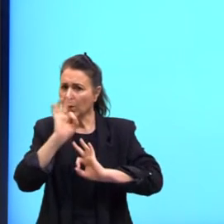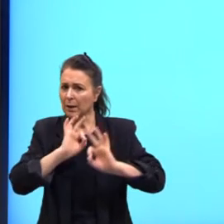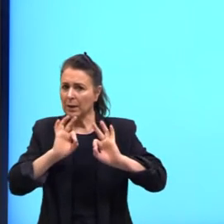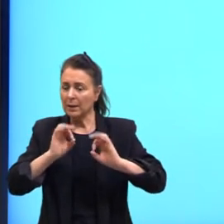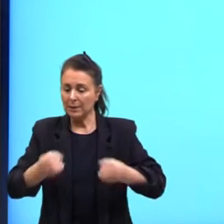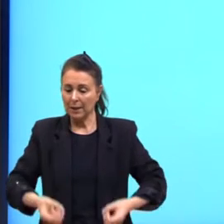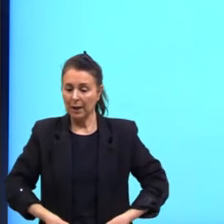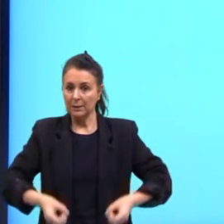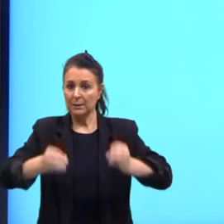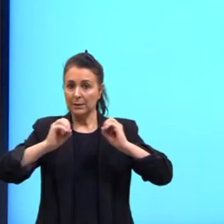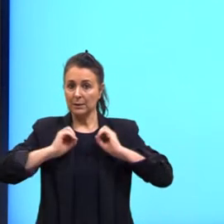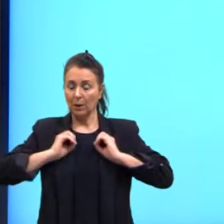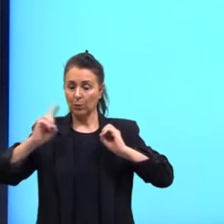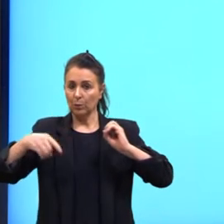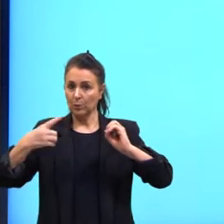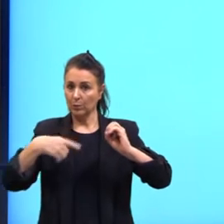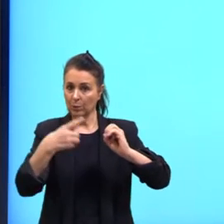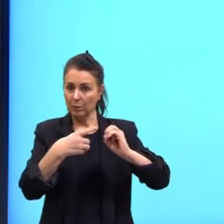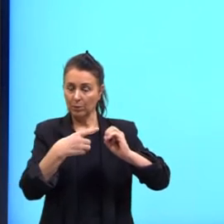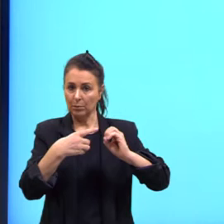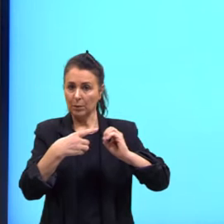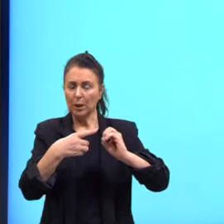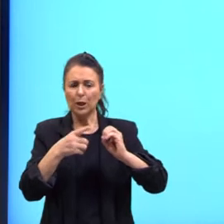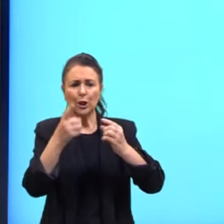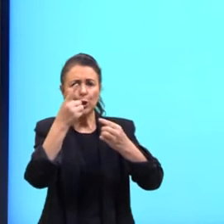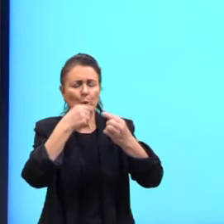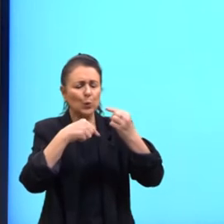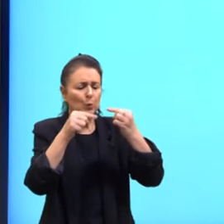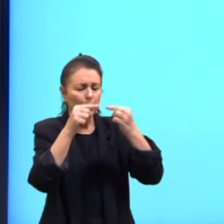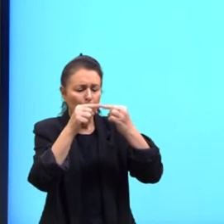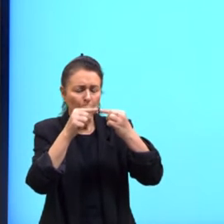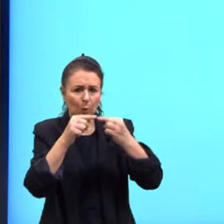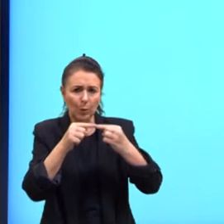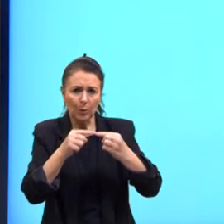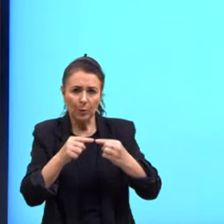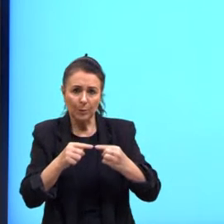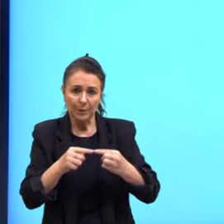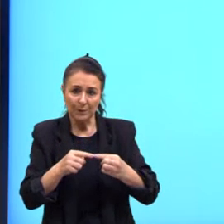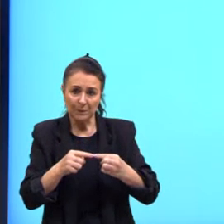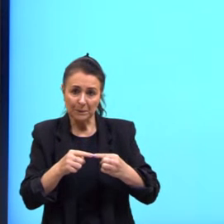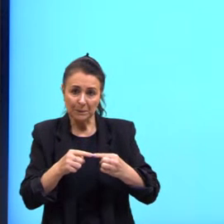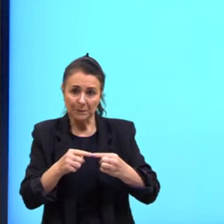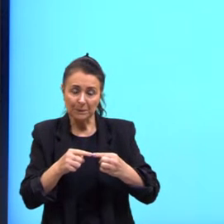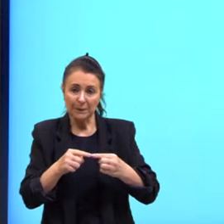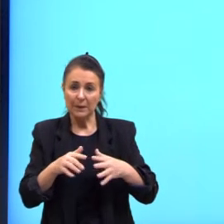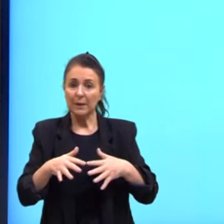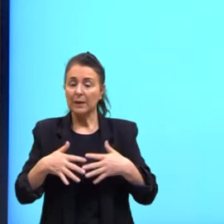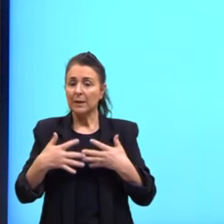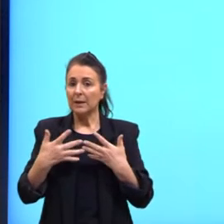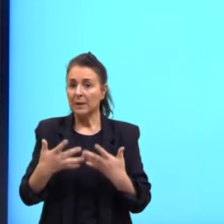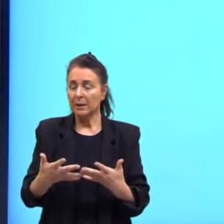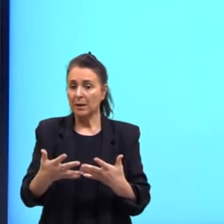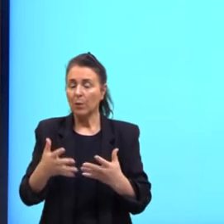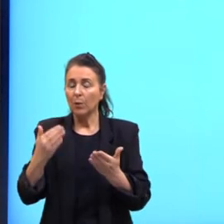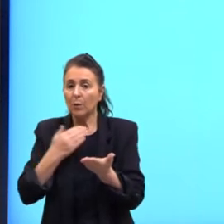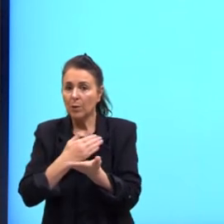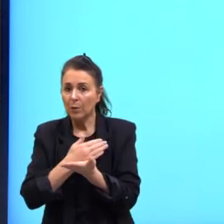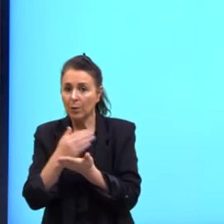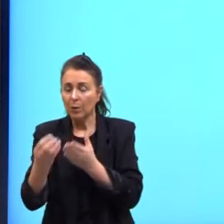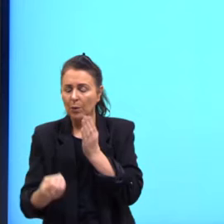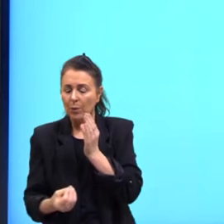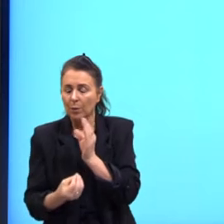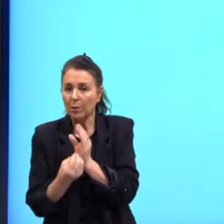e se combinam Gente podem acreditar que elas se combinam alta ao acaso então assim que surge